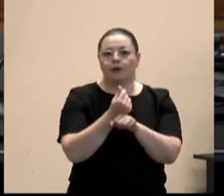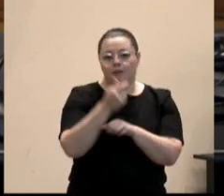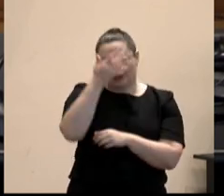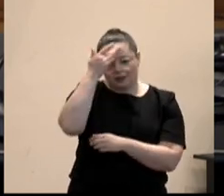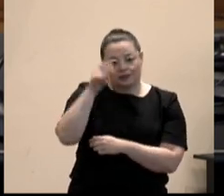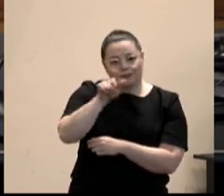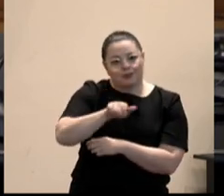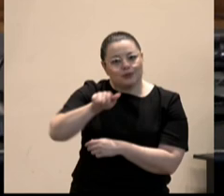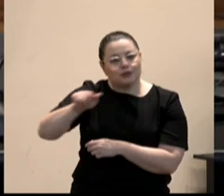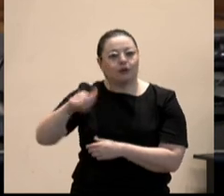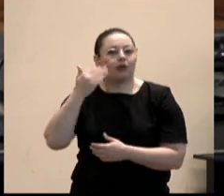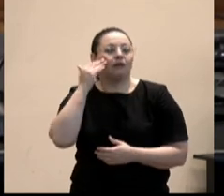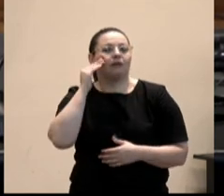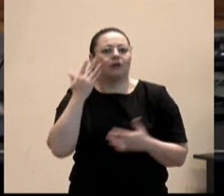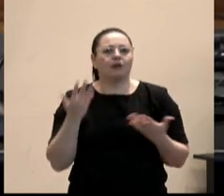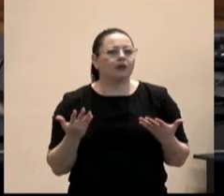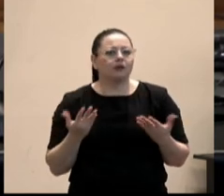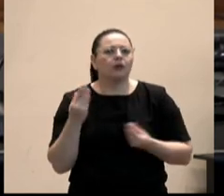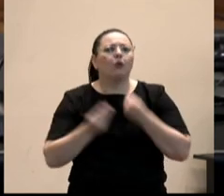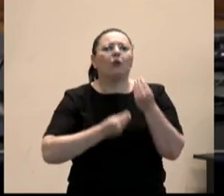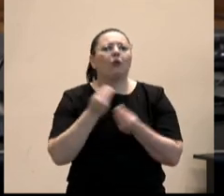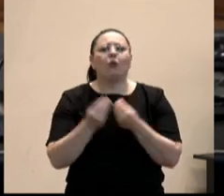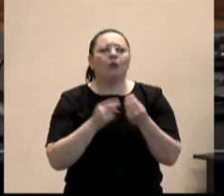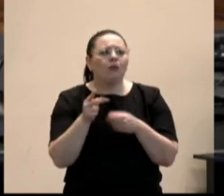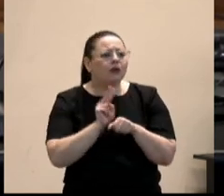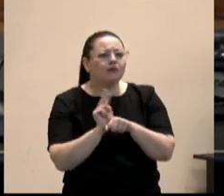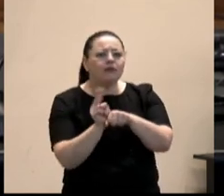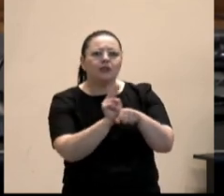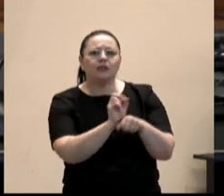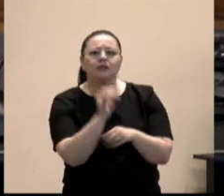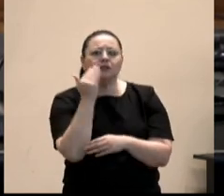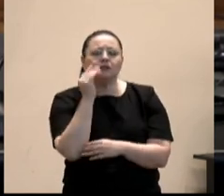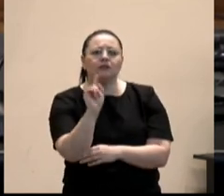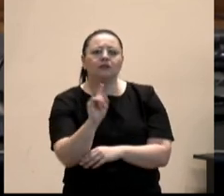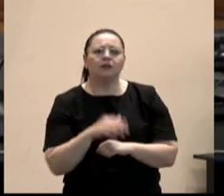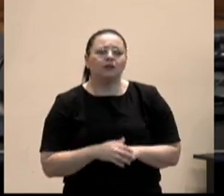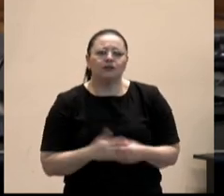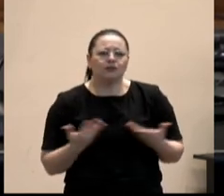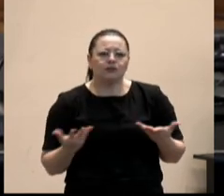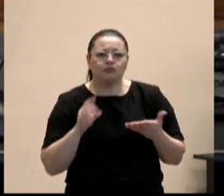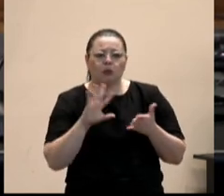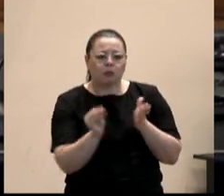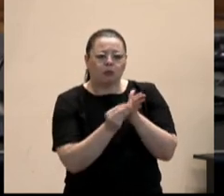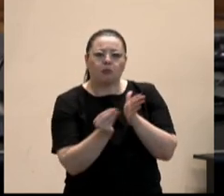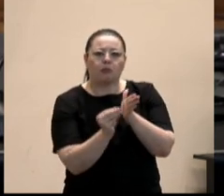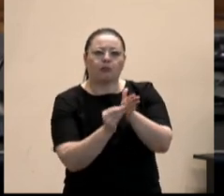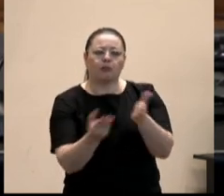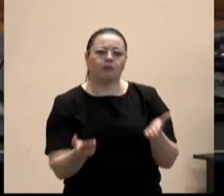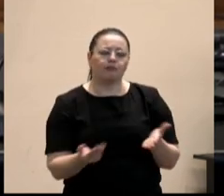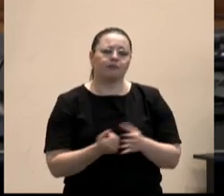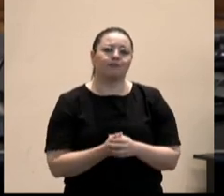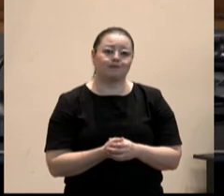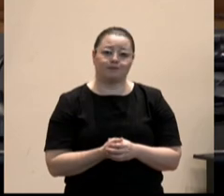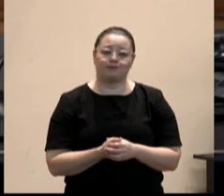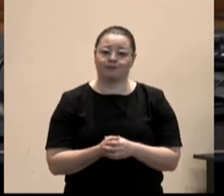entendam. Como é que tu fiscaliza se tu não entende? Tu só diz amém. Então,